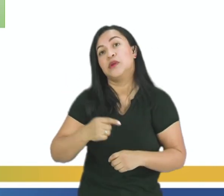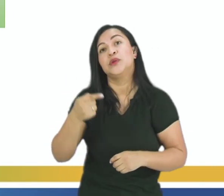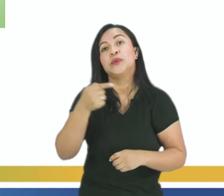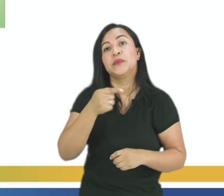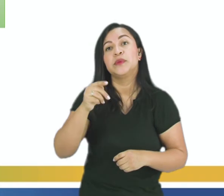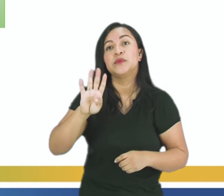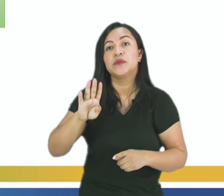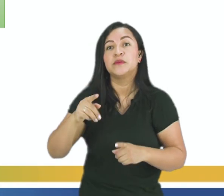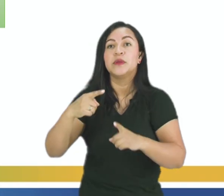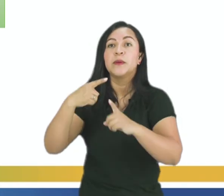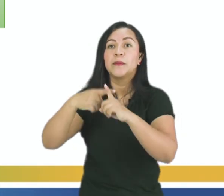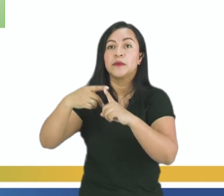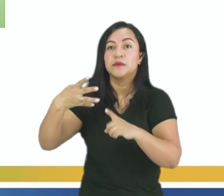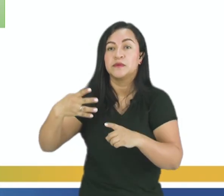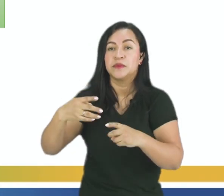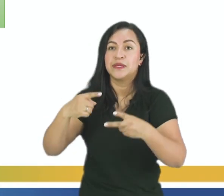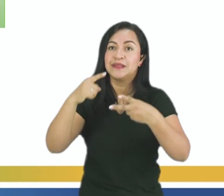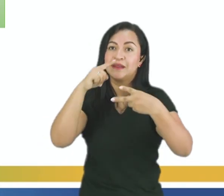da equação